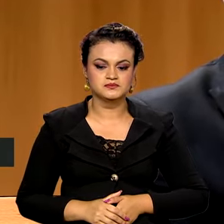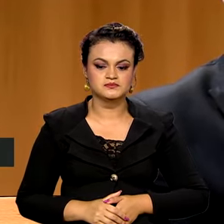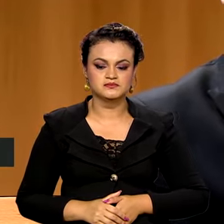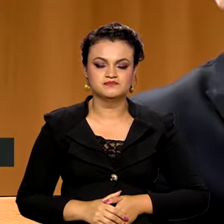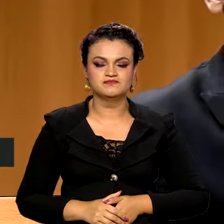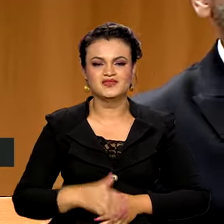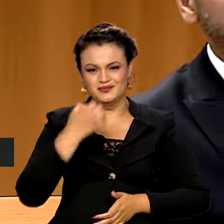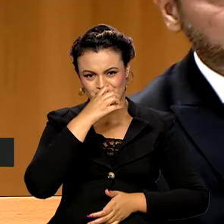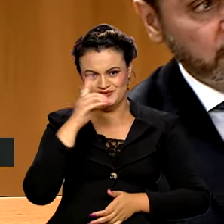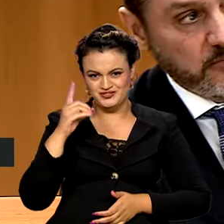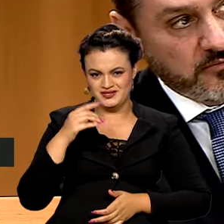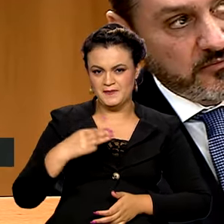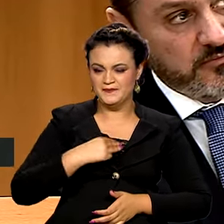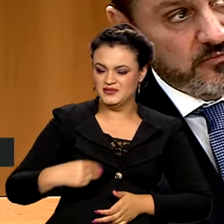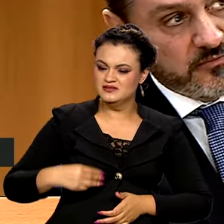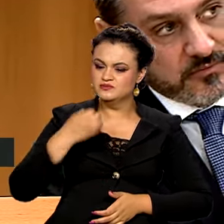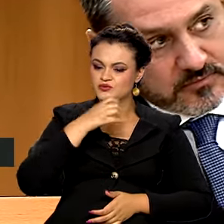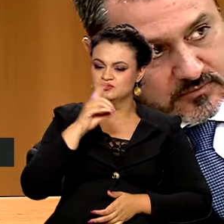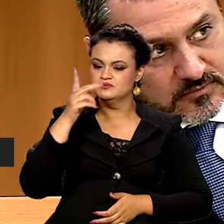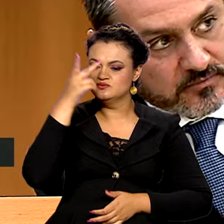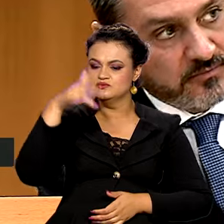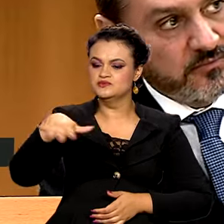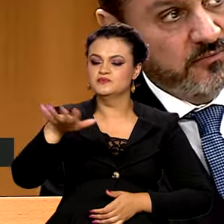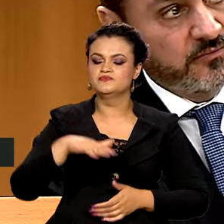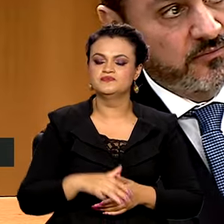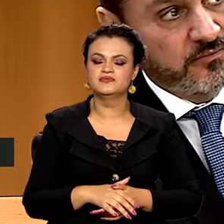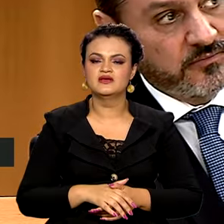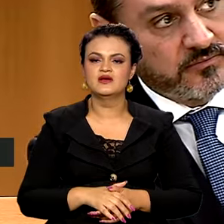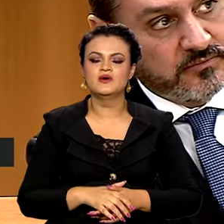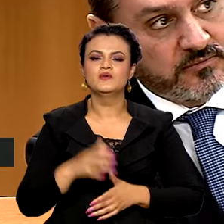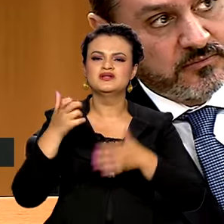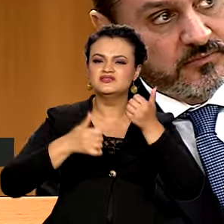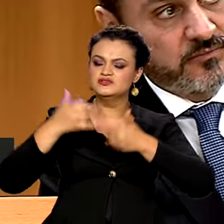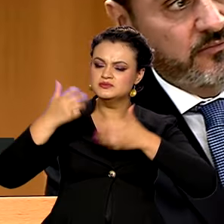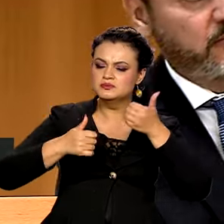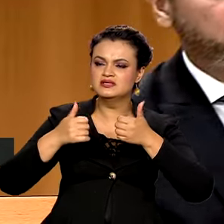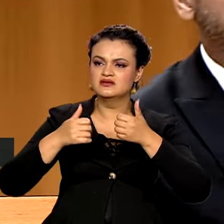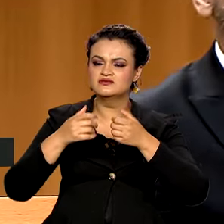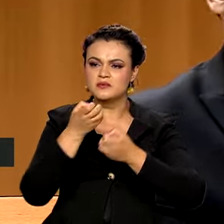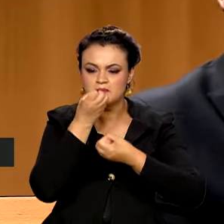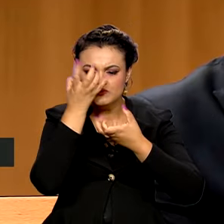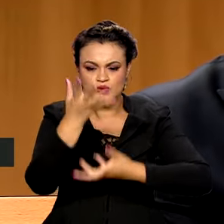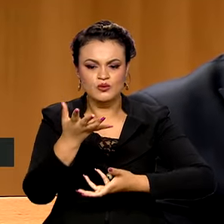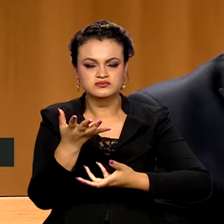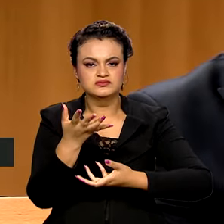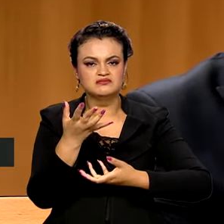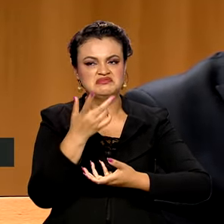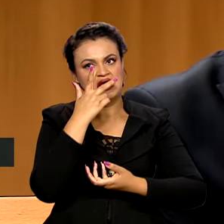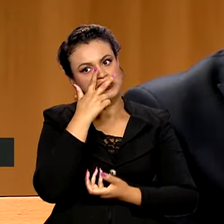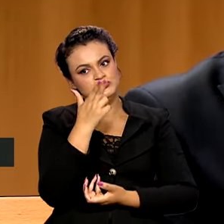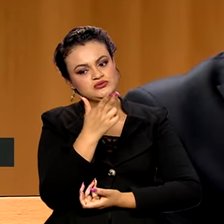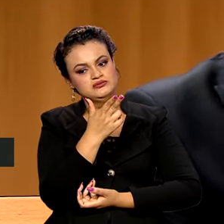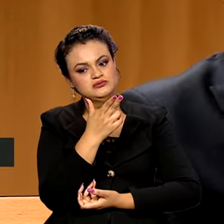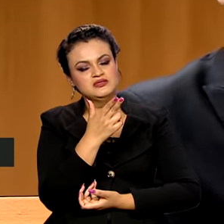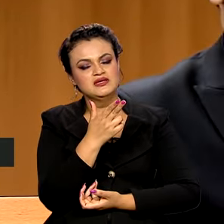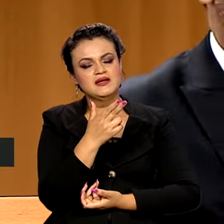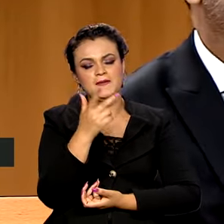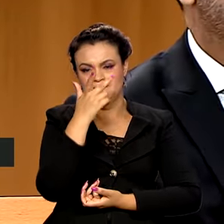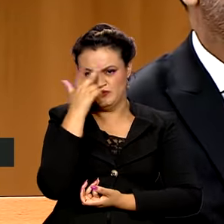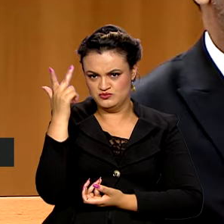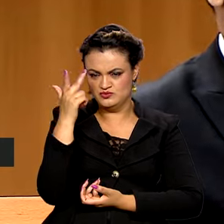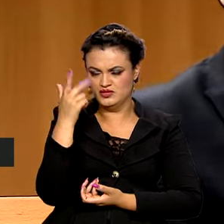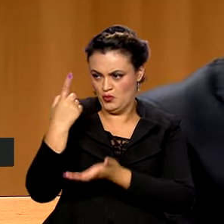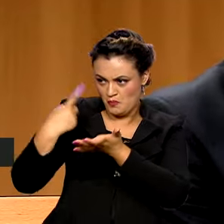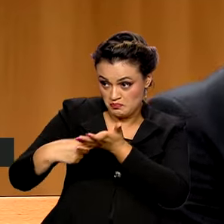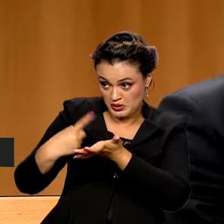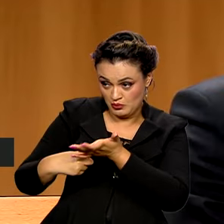Última pergunta, ministro. Felipe Matoso, dia 1. Bom dia, ministro. Bom dia a todos. Quando a gente fala da delação premiada, se pressupõe, então, que a pessoa que fechou o